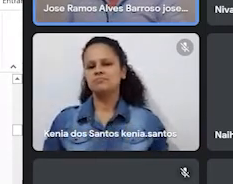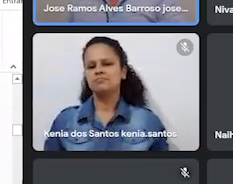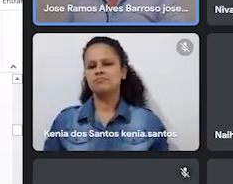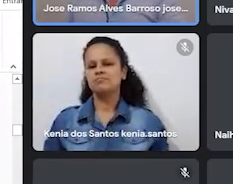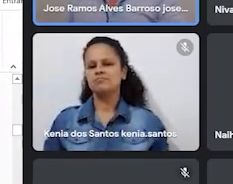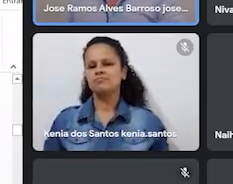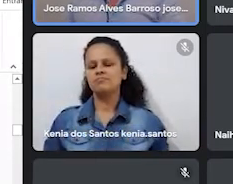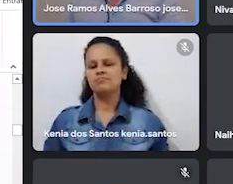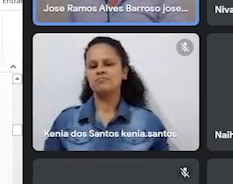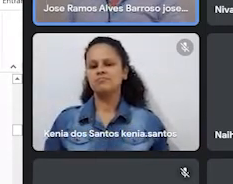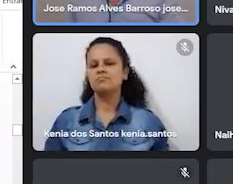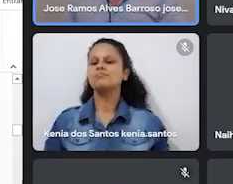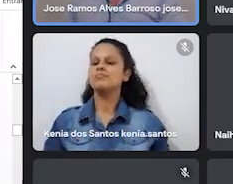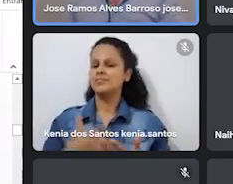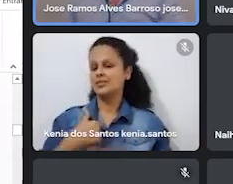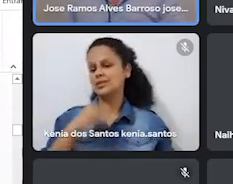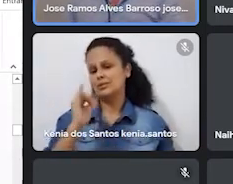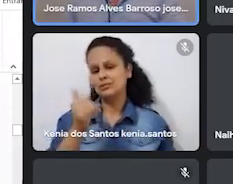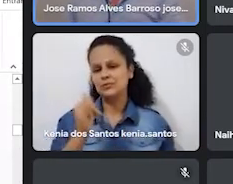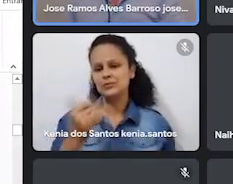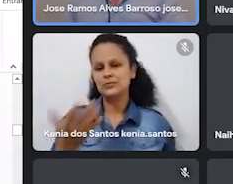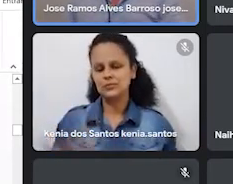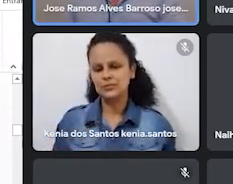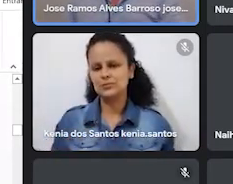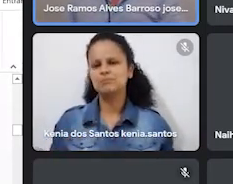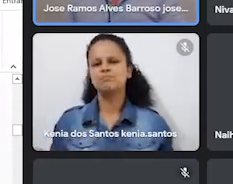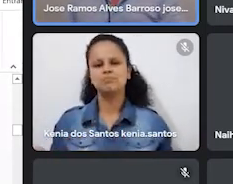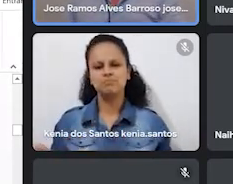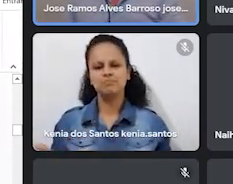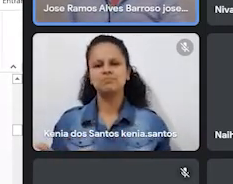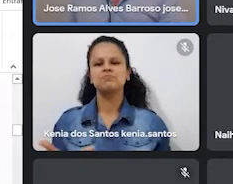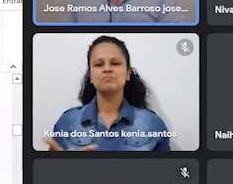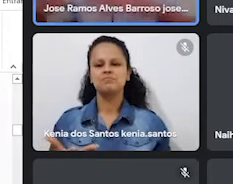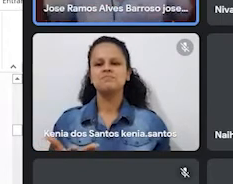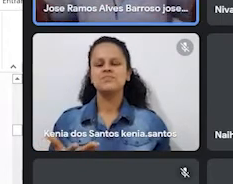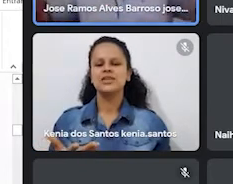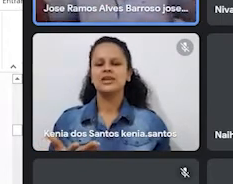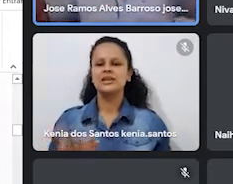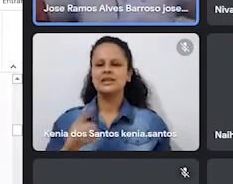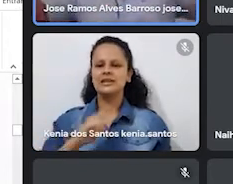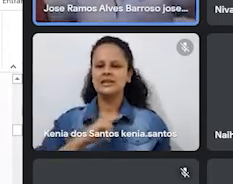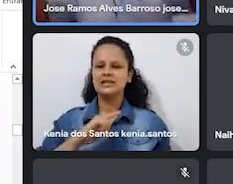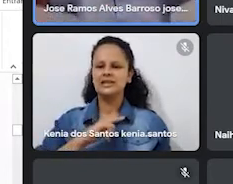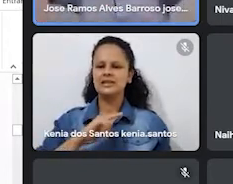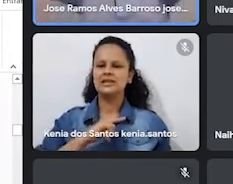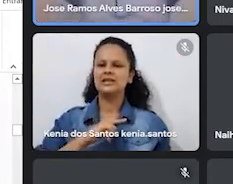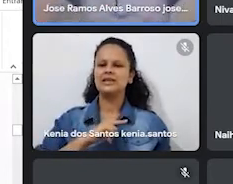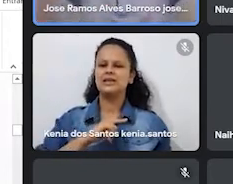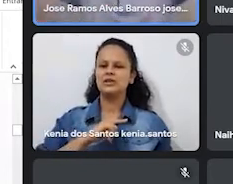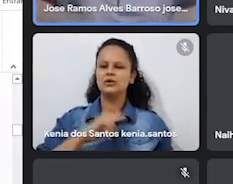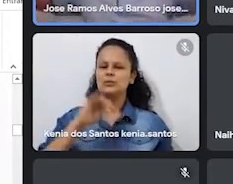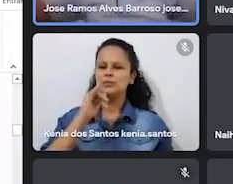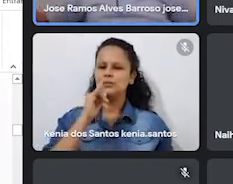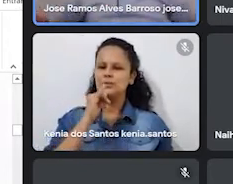Mas, igual eu falei com vocês, já subestação, aqueles arcos que vocês vê, aqueles